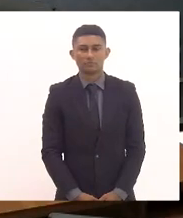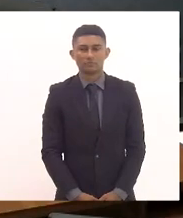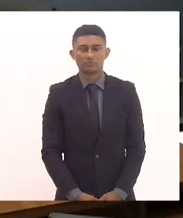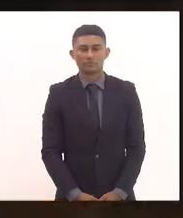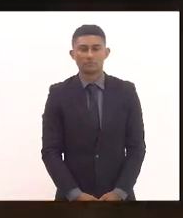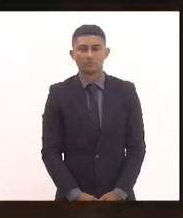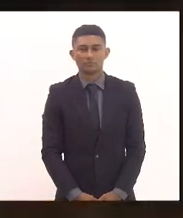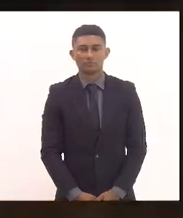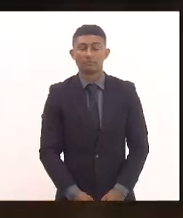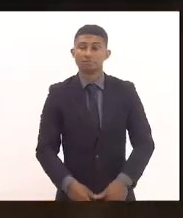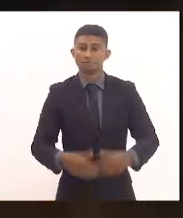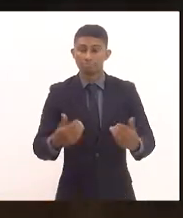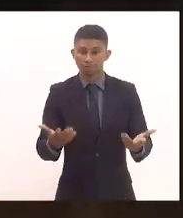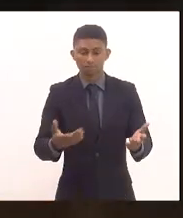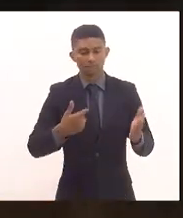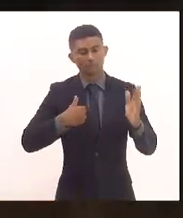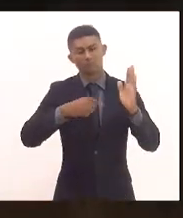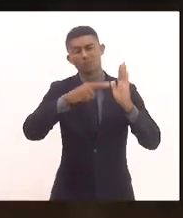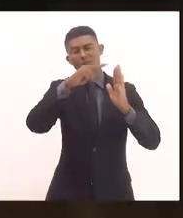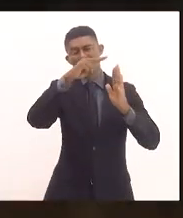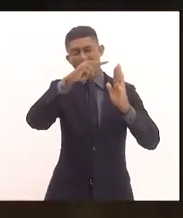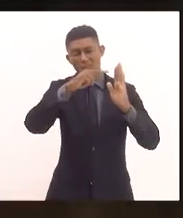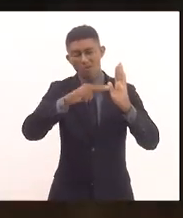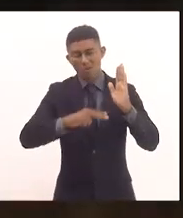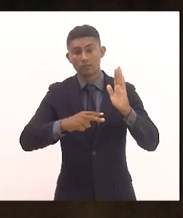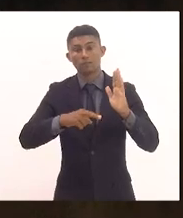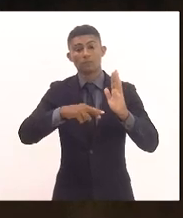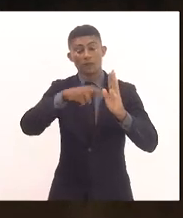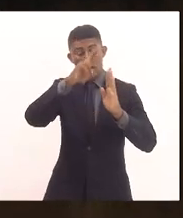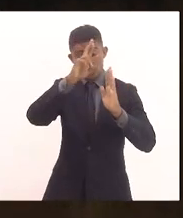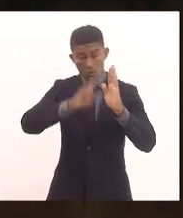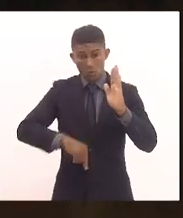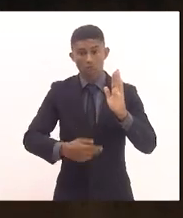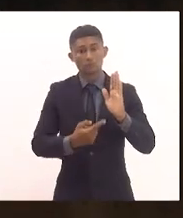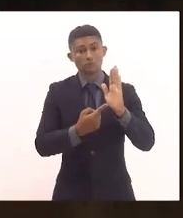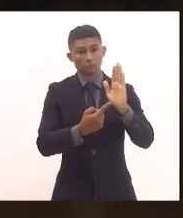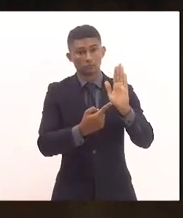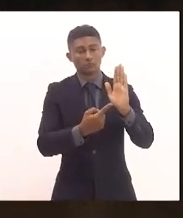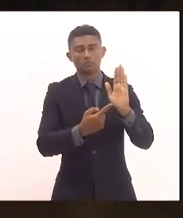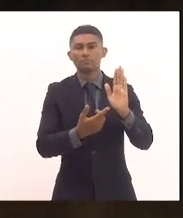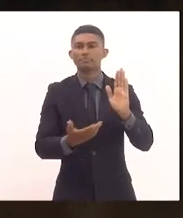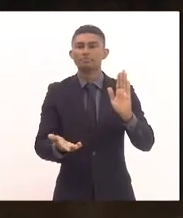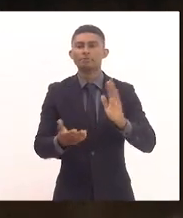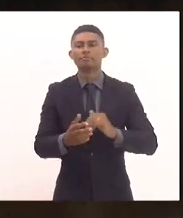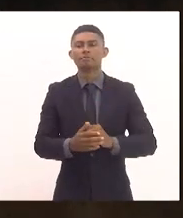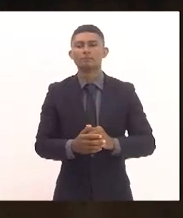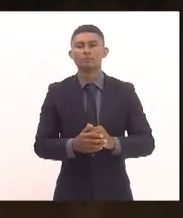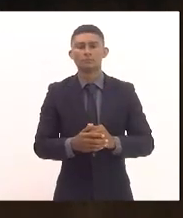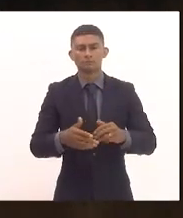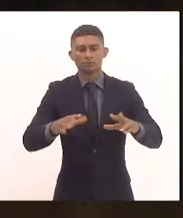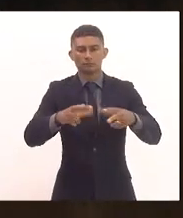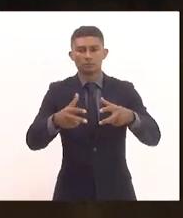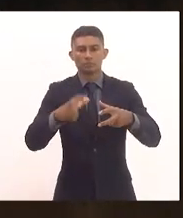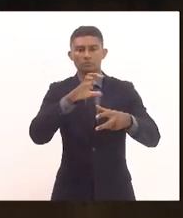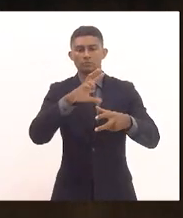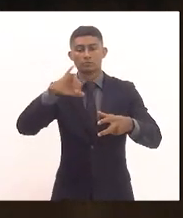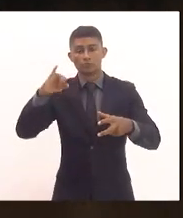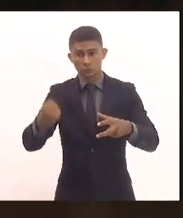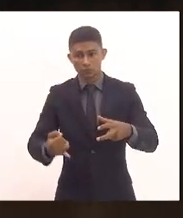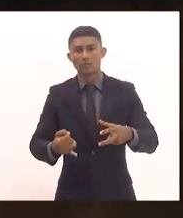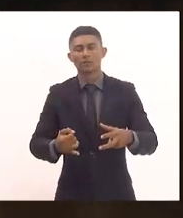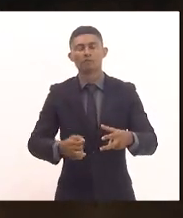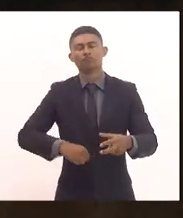Vou fazer aqui a leitura do relatório original, presidente. O parecer da CCJ é